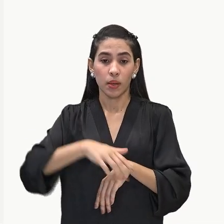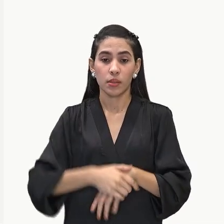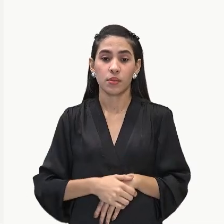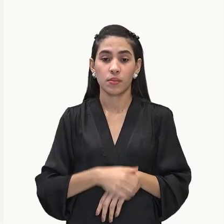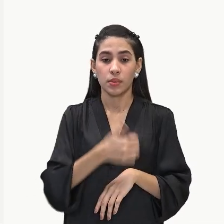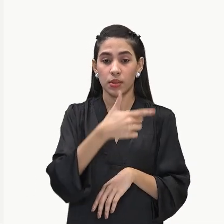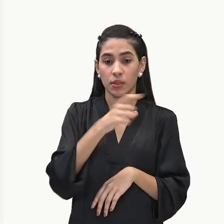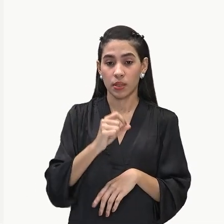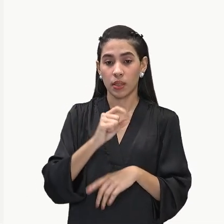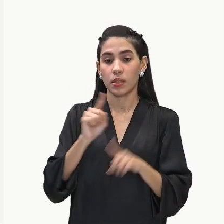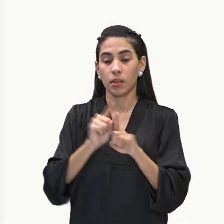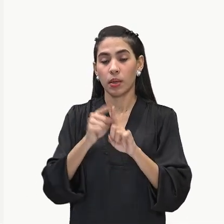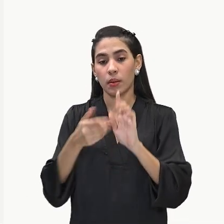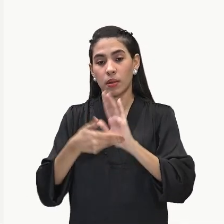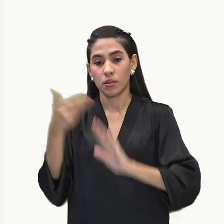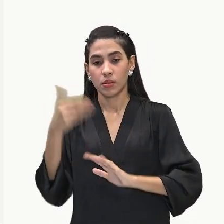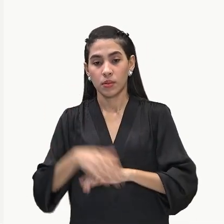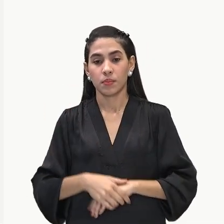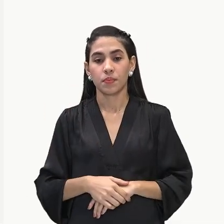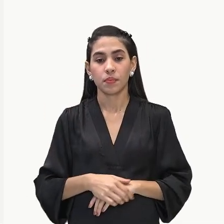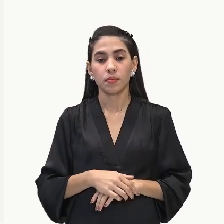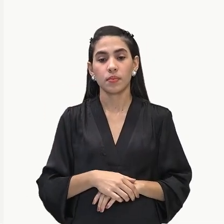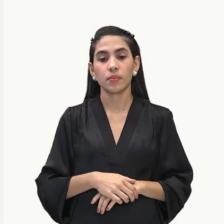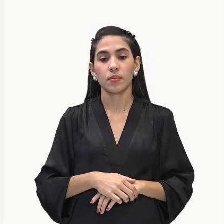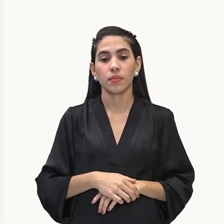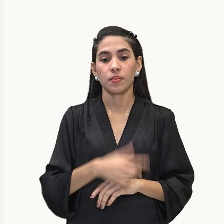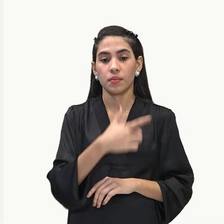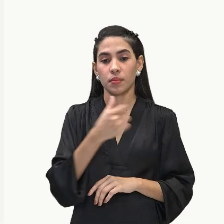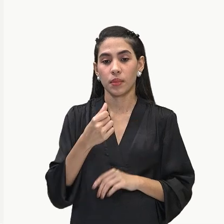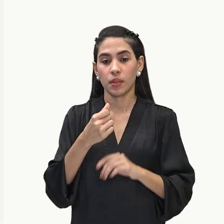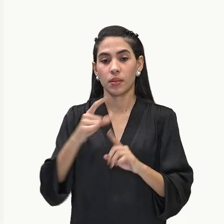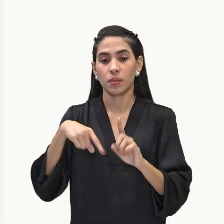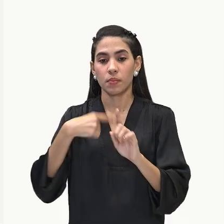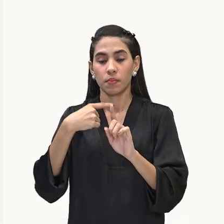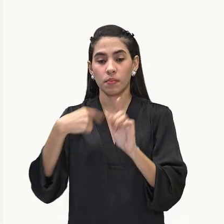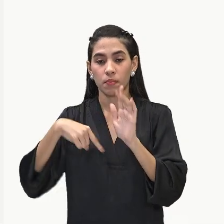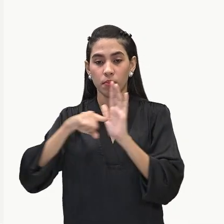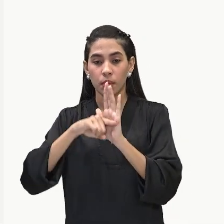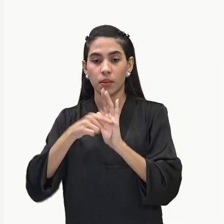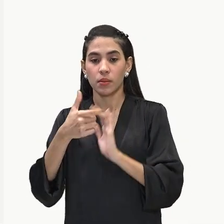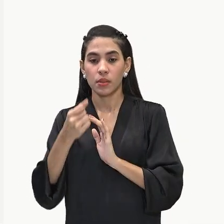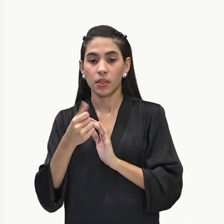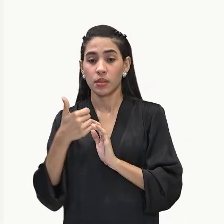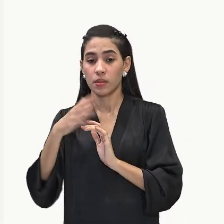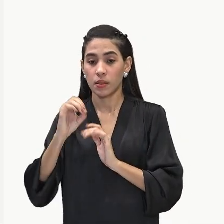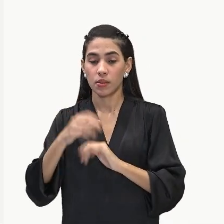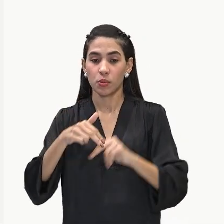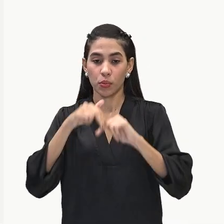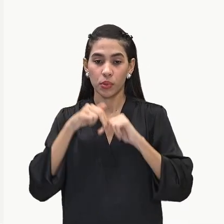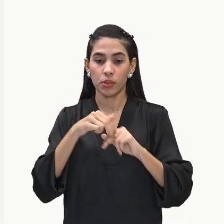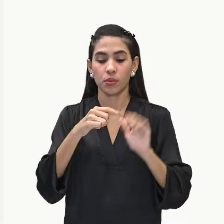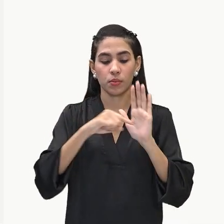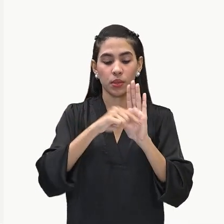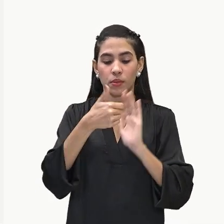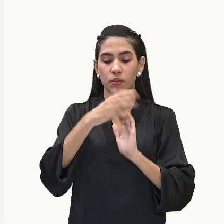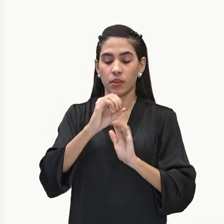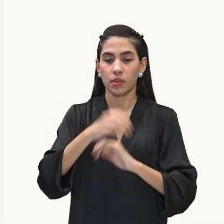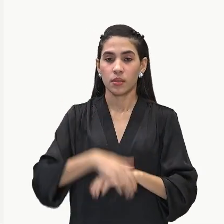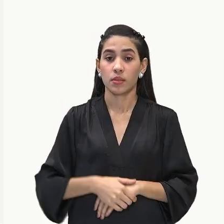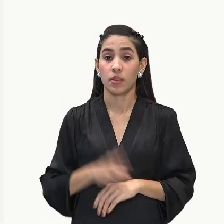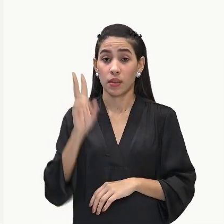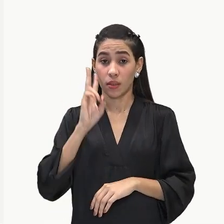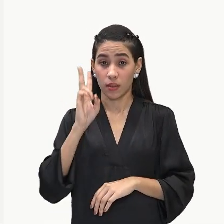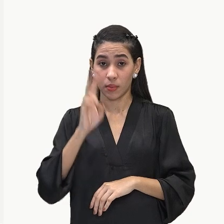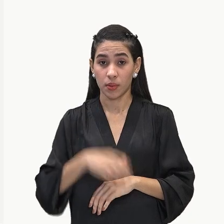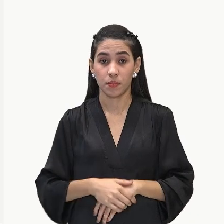e faça a subtração. 16 menos 6, 10. Por isso o motivo do menos 10. Lembre, não